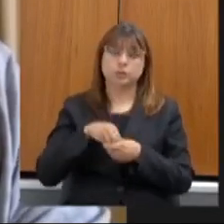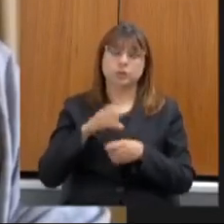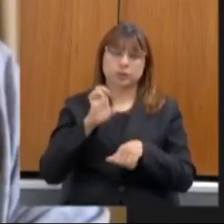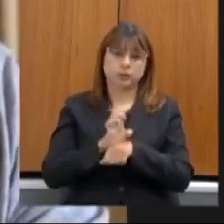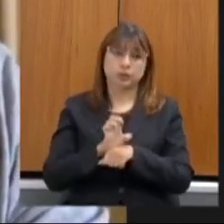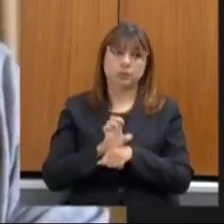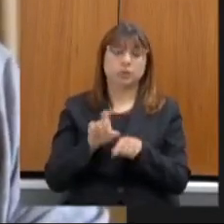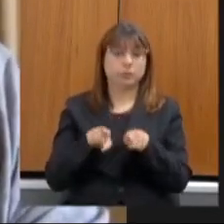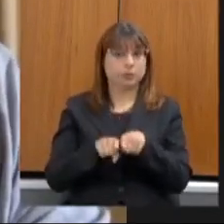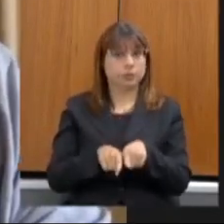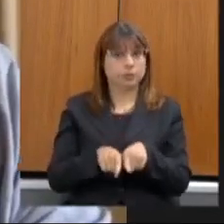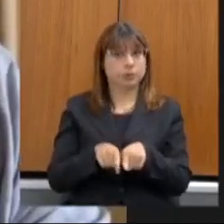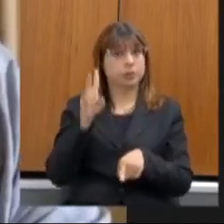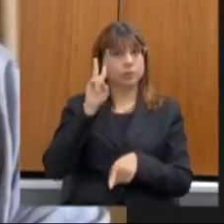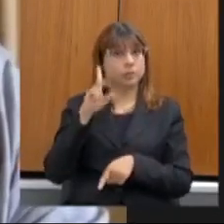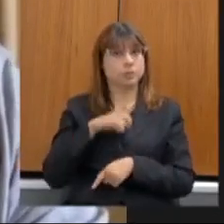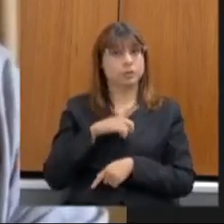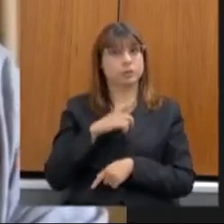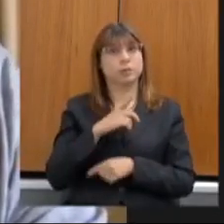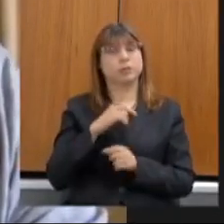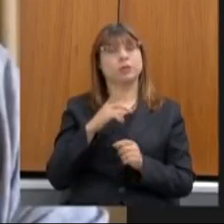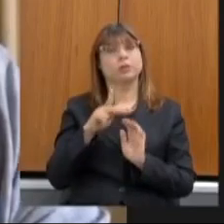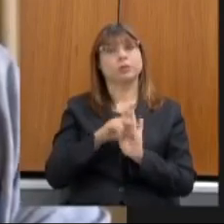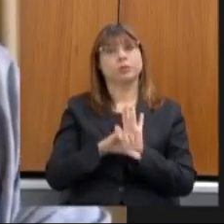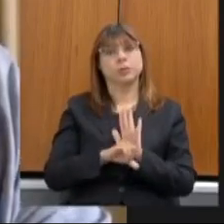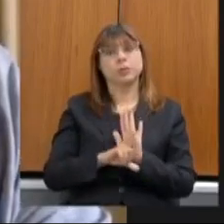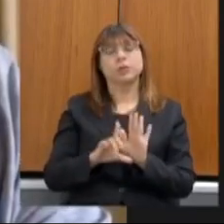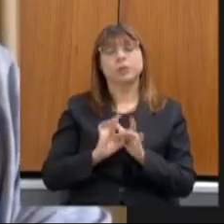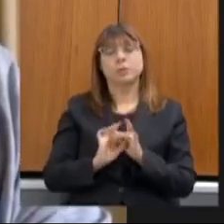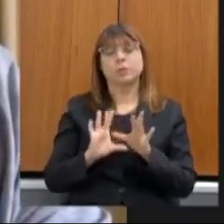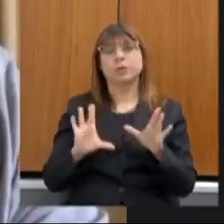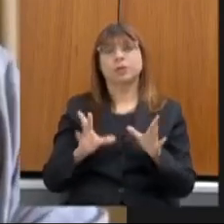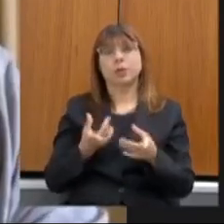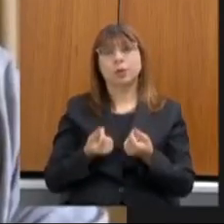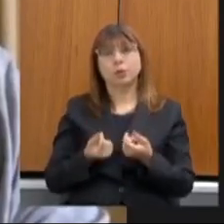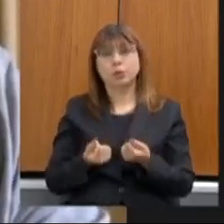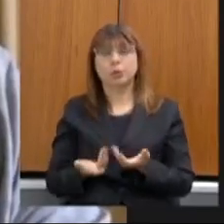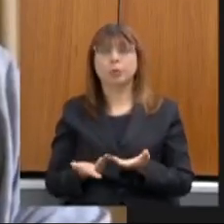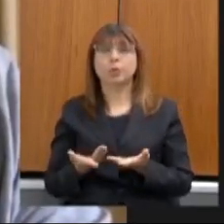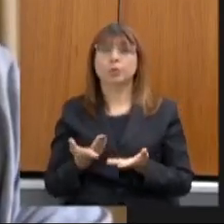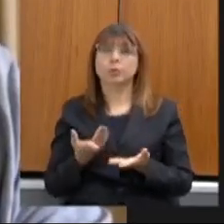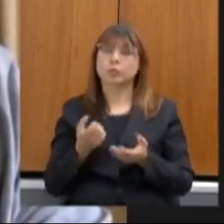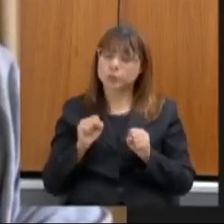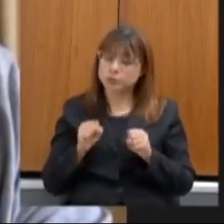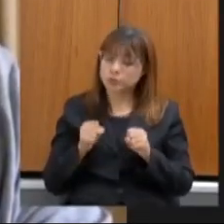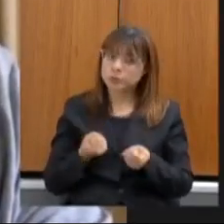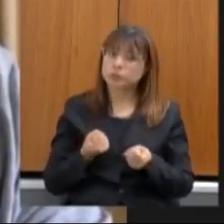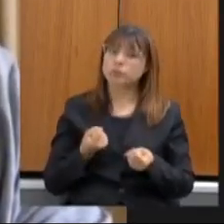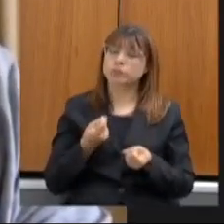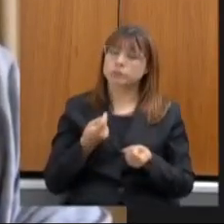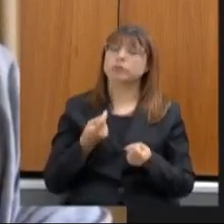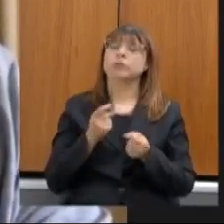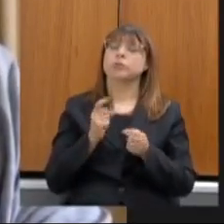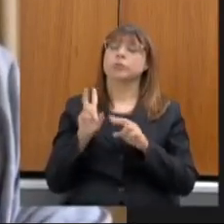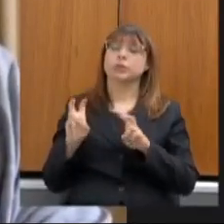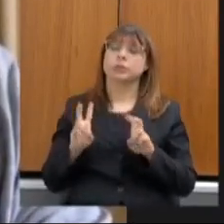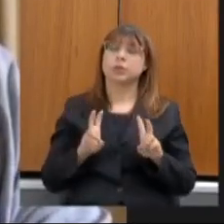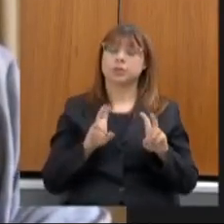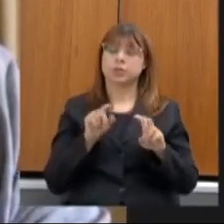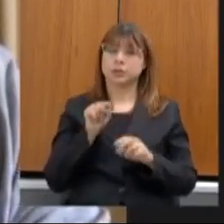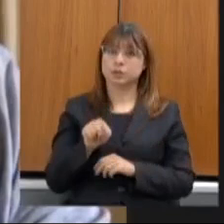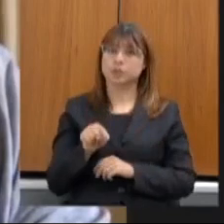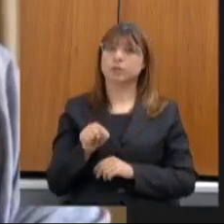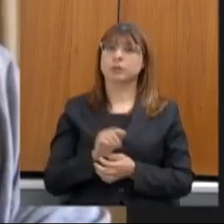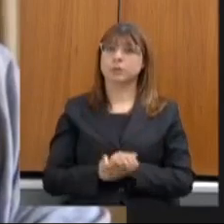e lembrar que eles têm pr.da Liberdade Econômica para reforçar essas questões inclusive